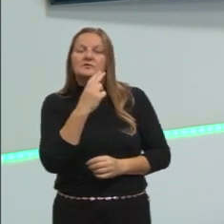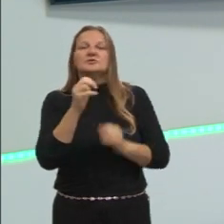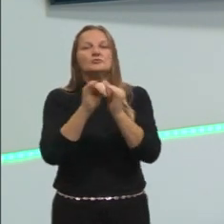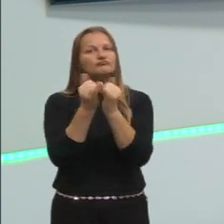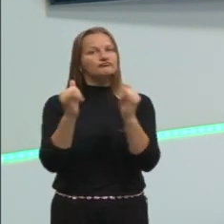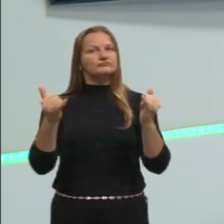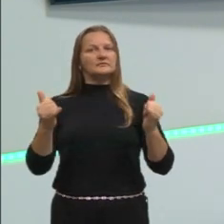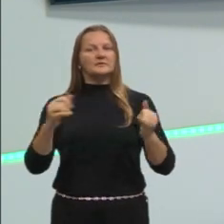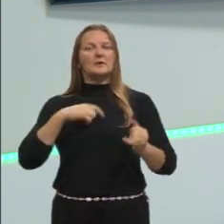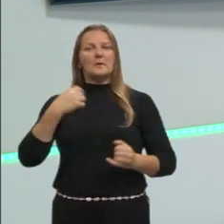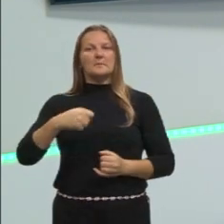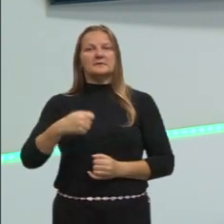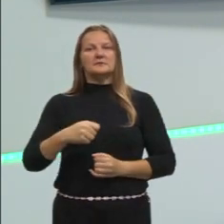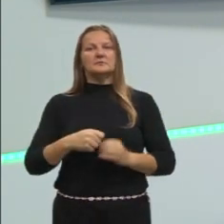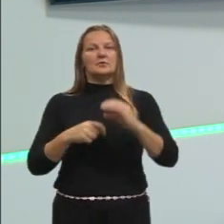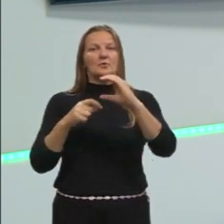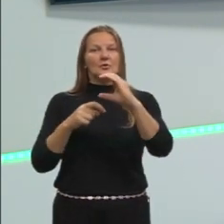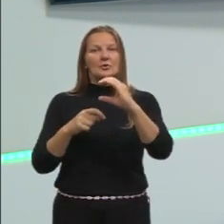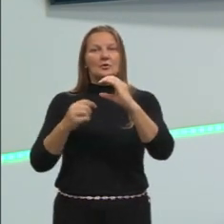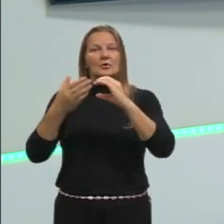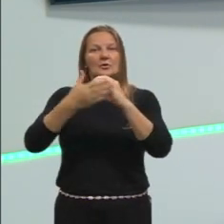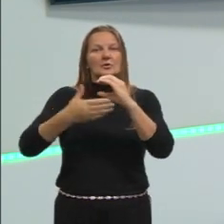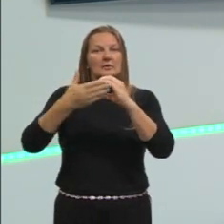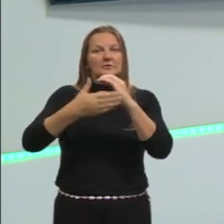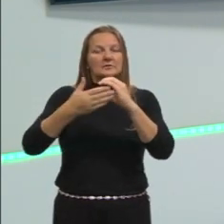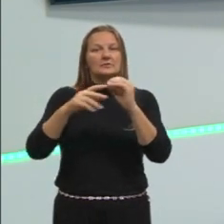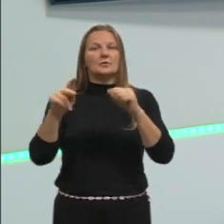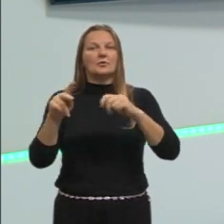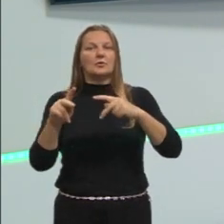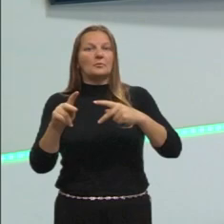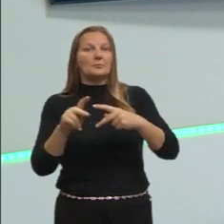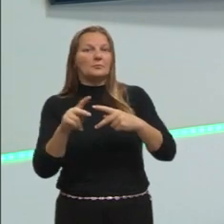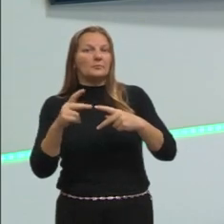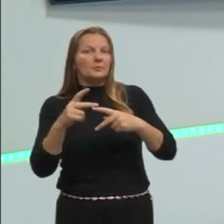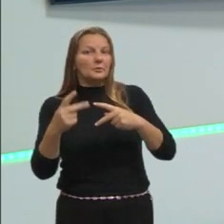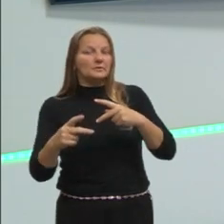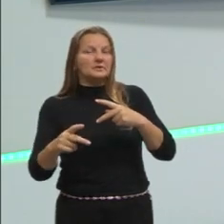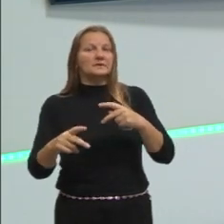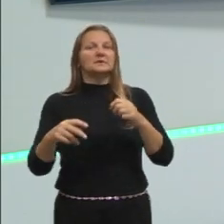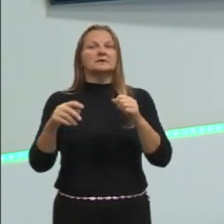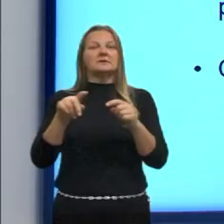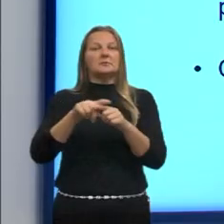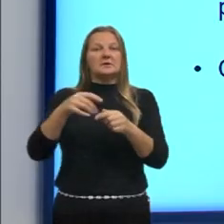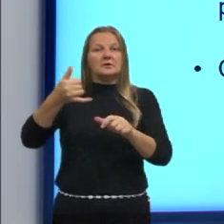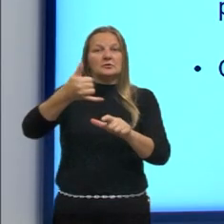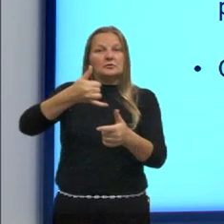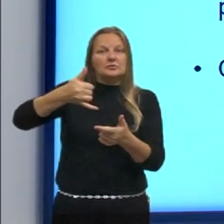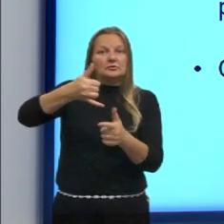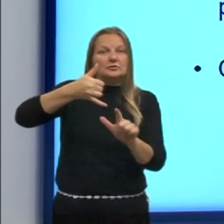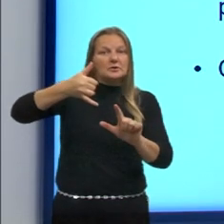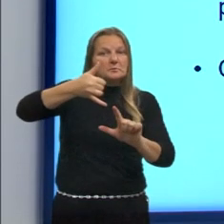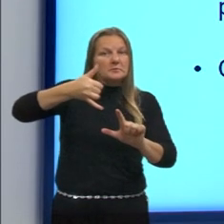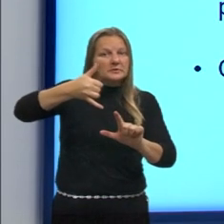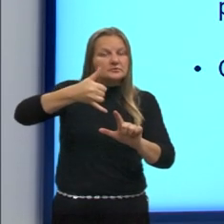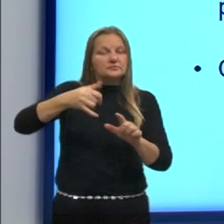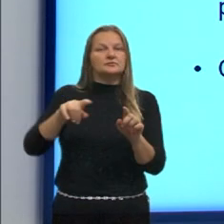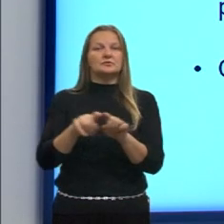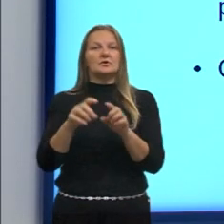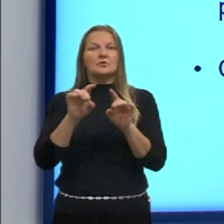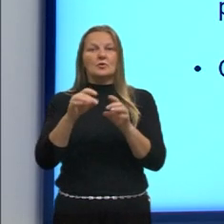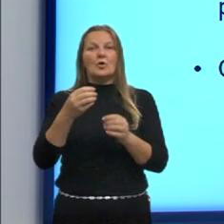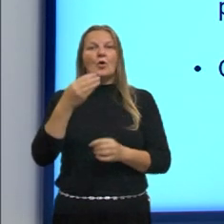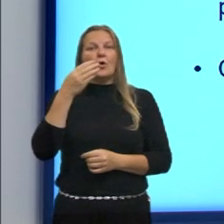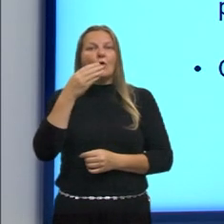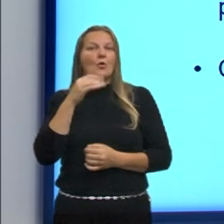como os carboidratos as proteínas e os lipídios que são as gorduras cada grupo possui